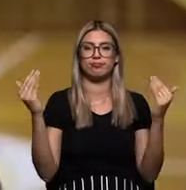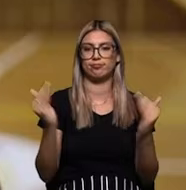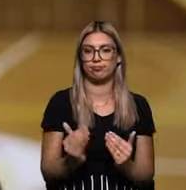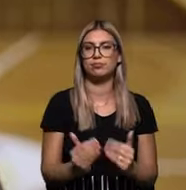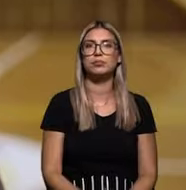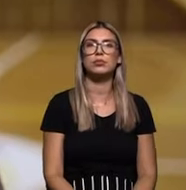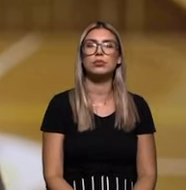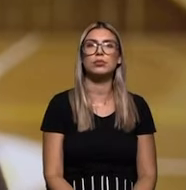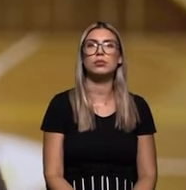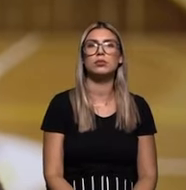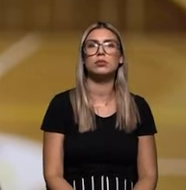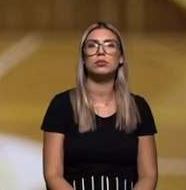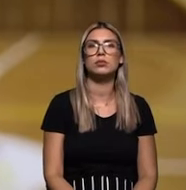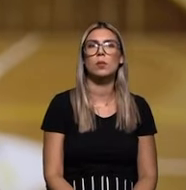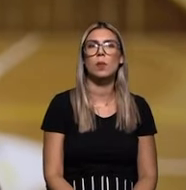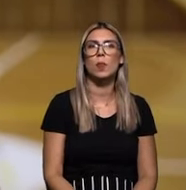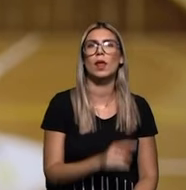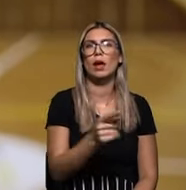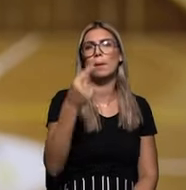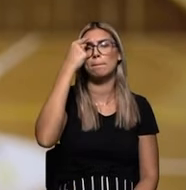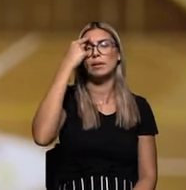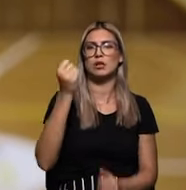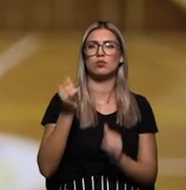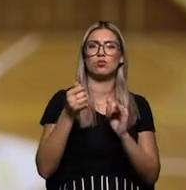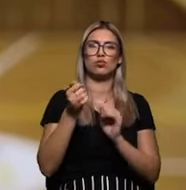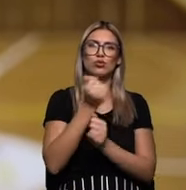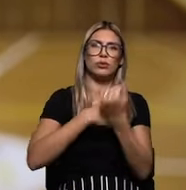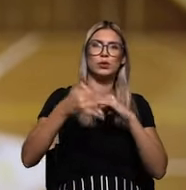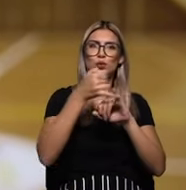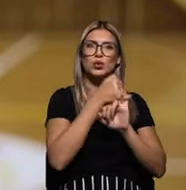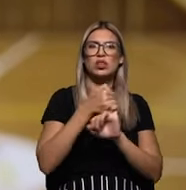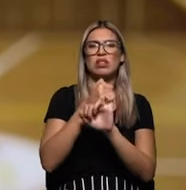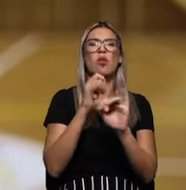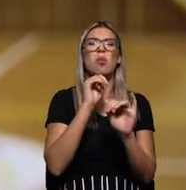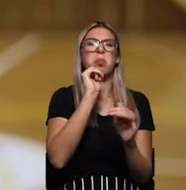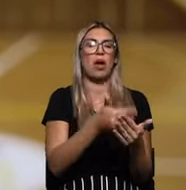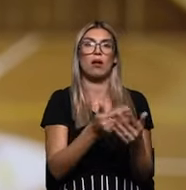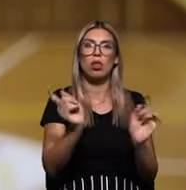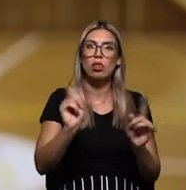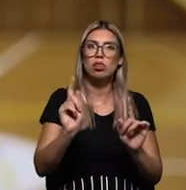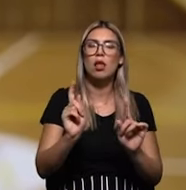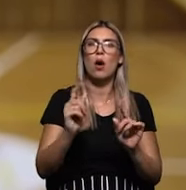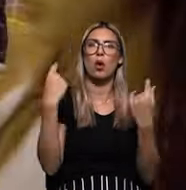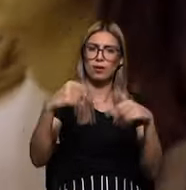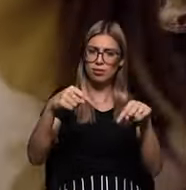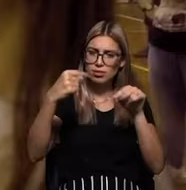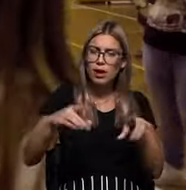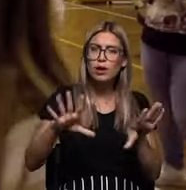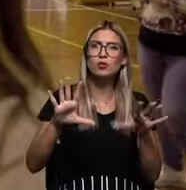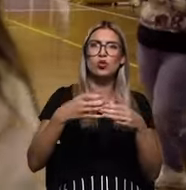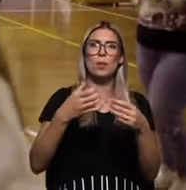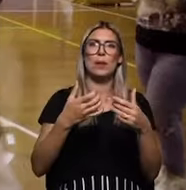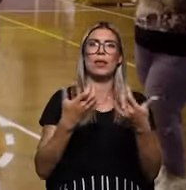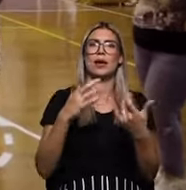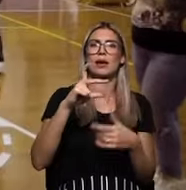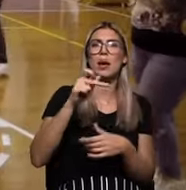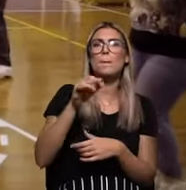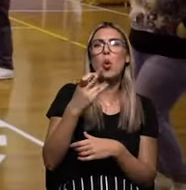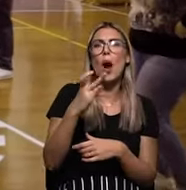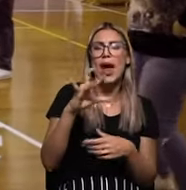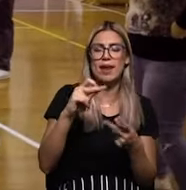Para quem acha que o associativismo está morto, a Academia mostra que não está. Tem zumba, tem capoeira, organiza a Marcha da Baixa,